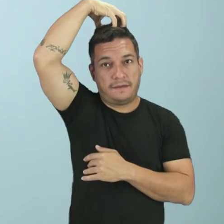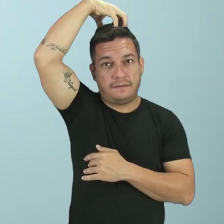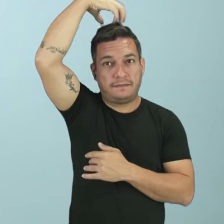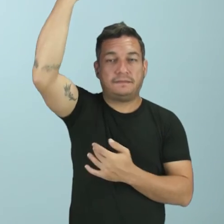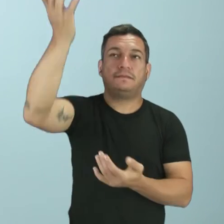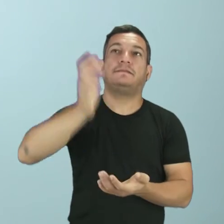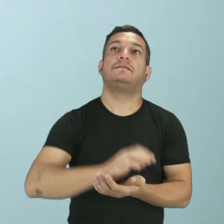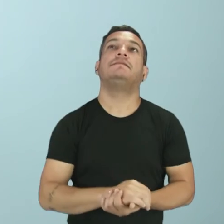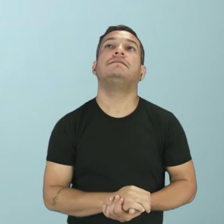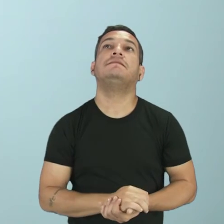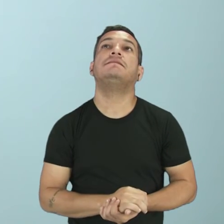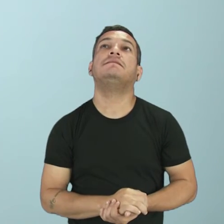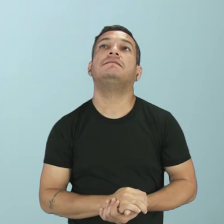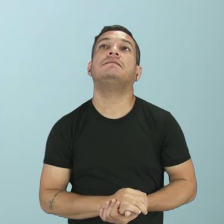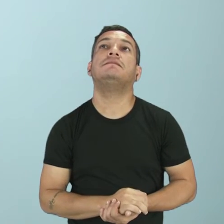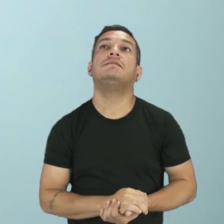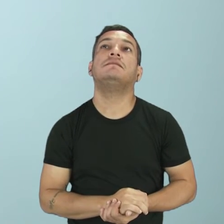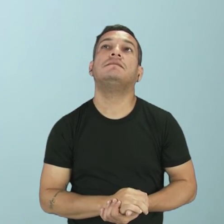Então,